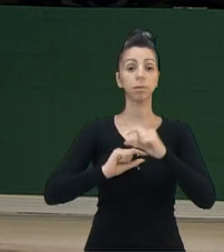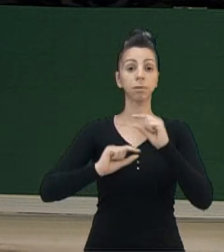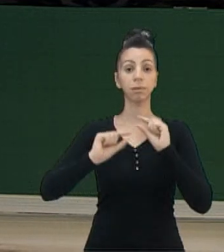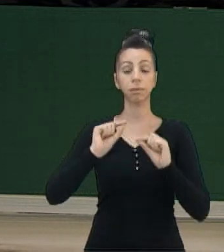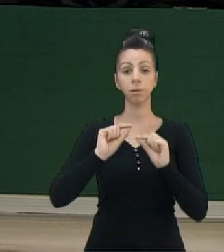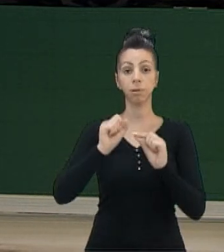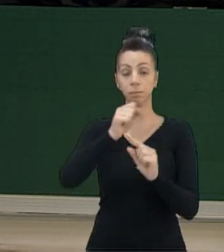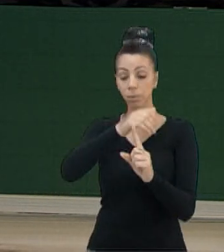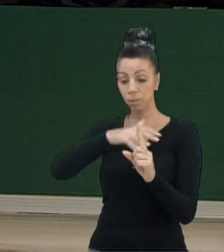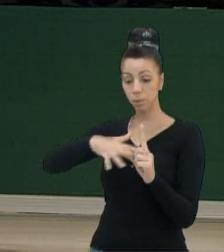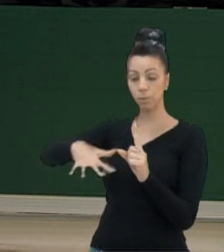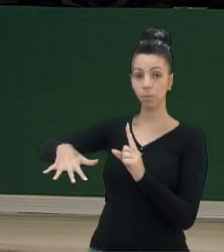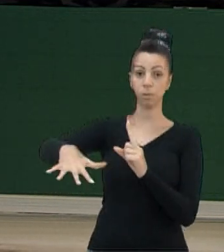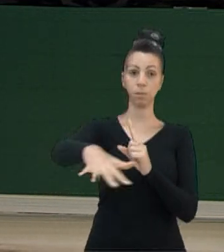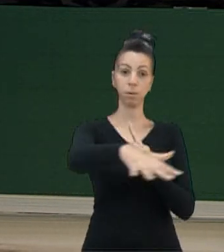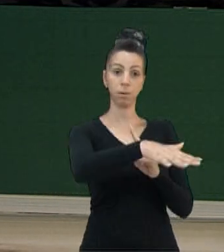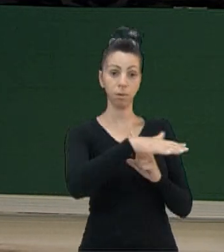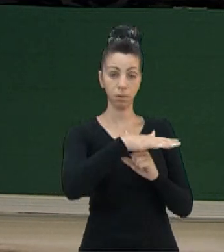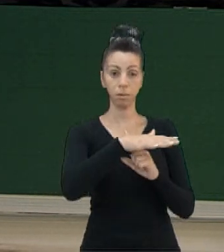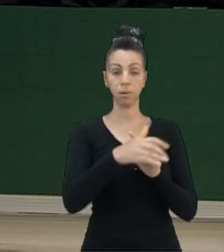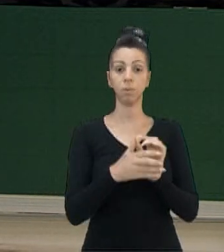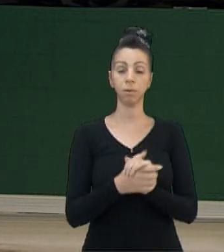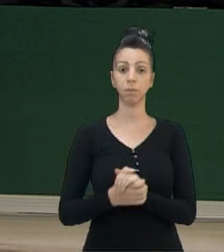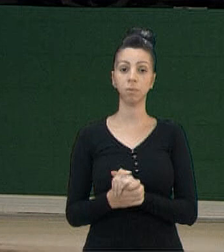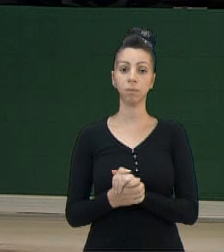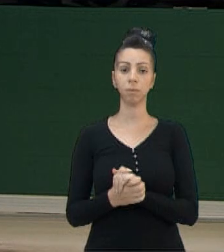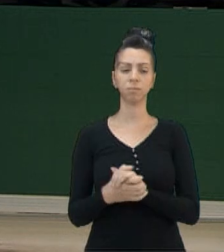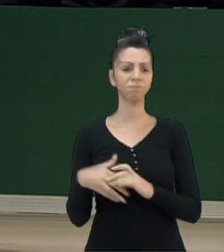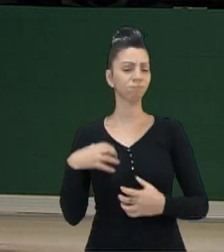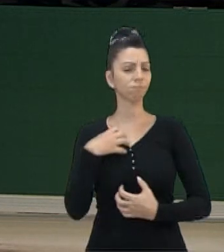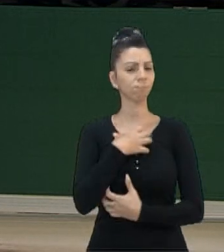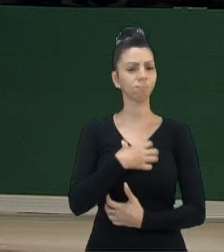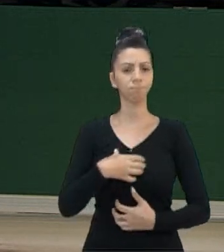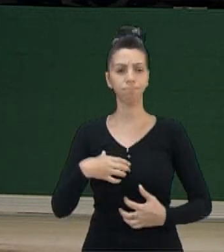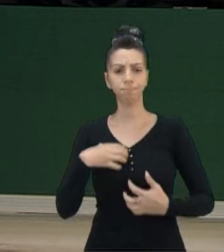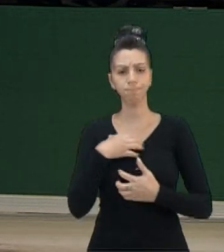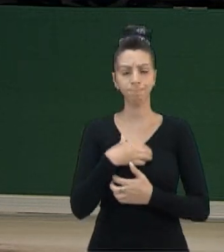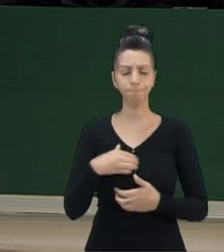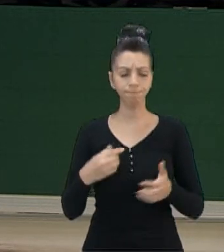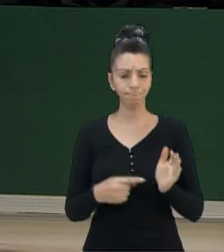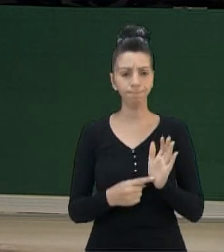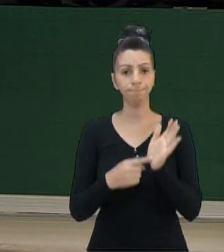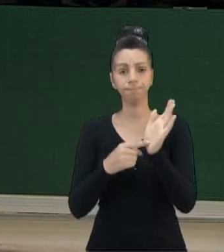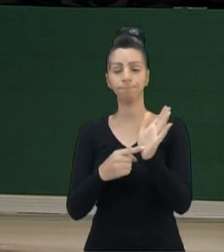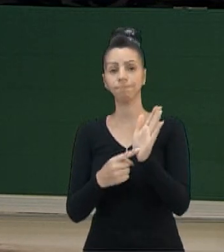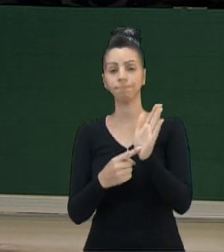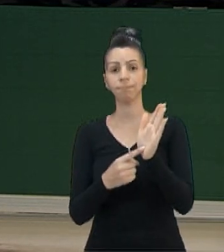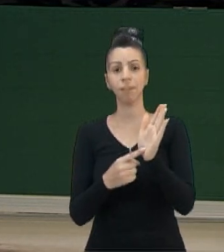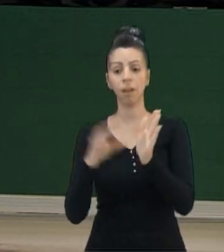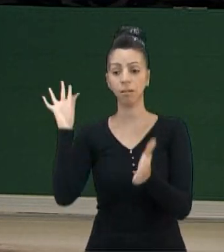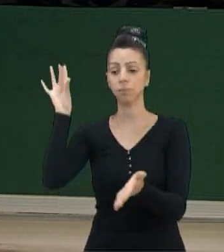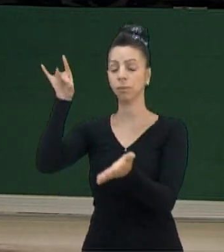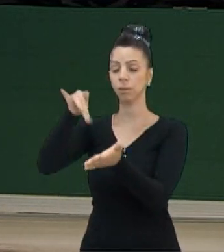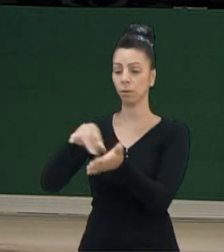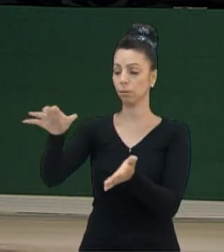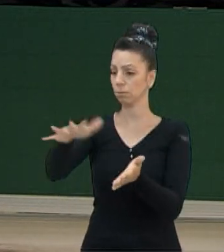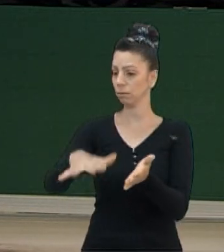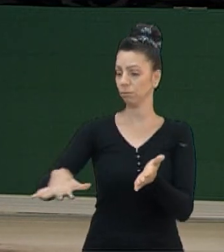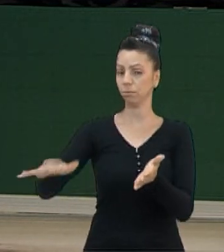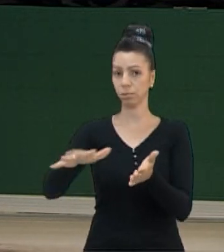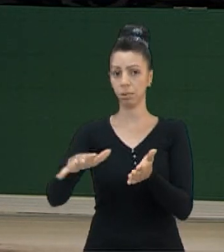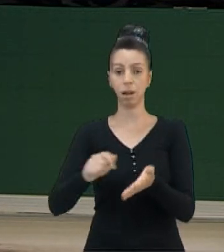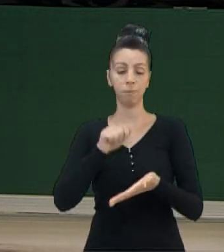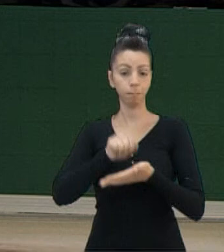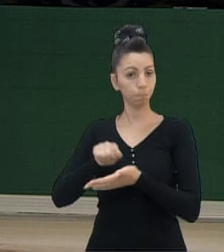questões sociais, né? Mostrando esse incômodo do artista diante da realidade, tá certo? E aí